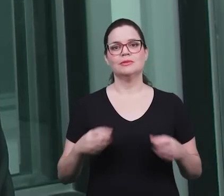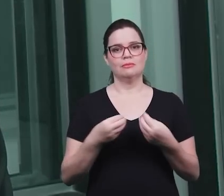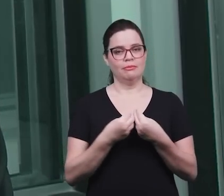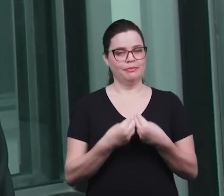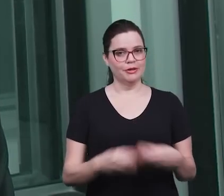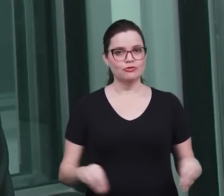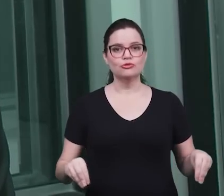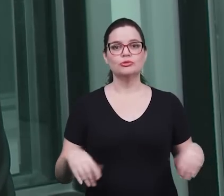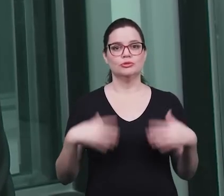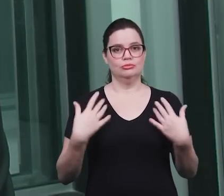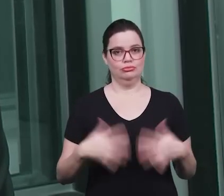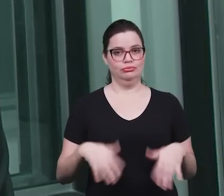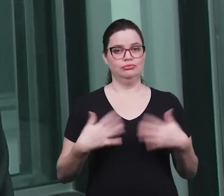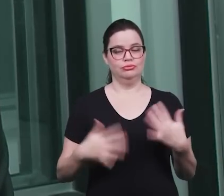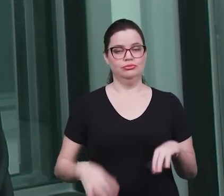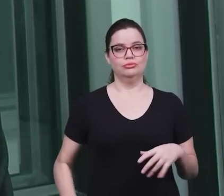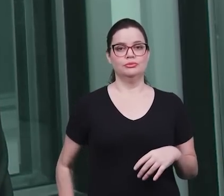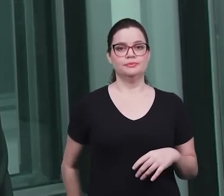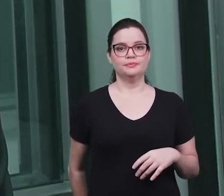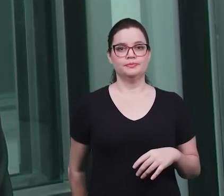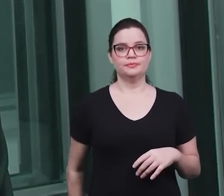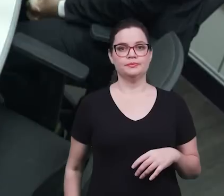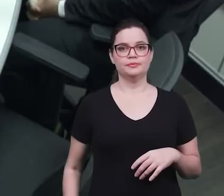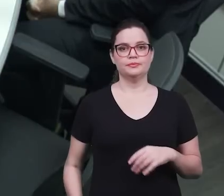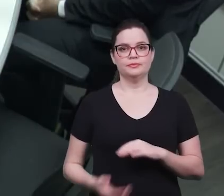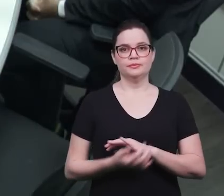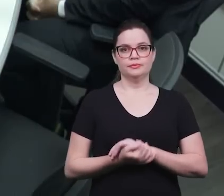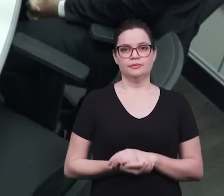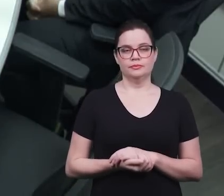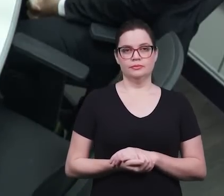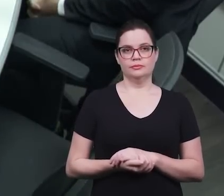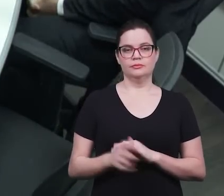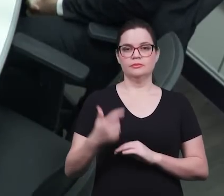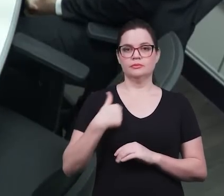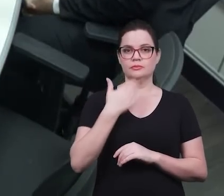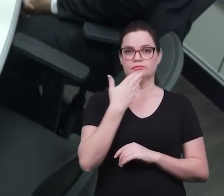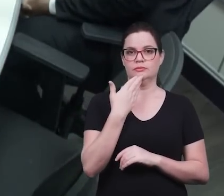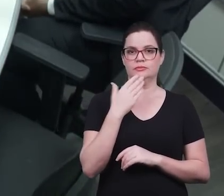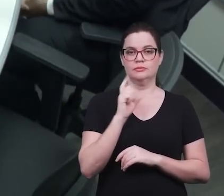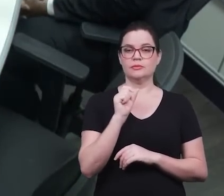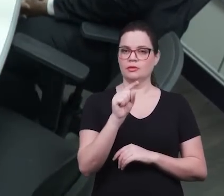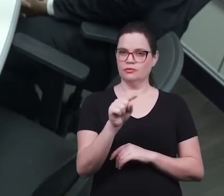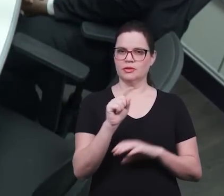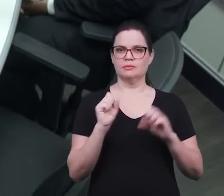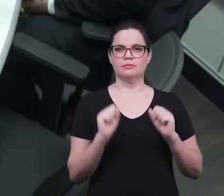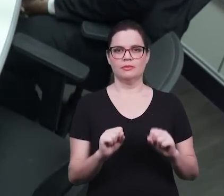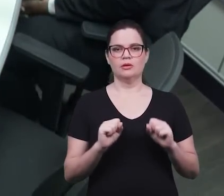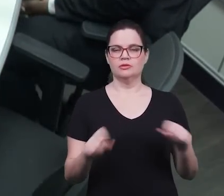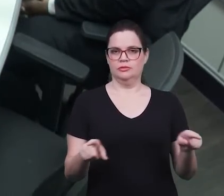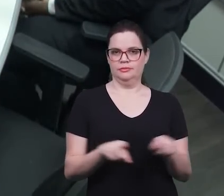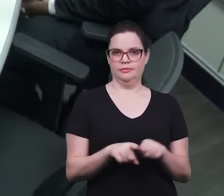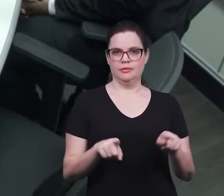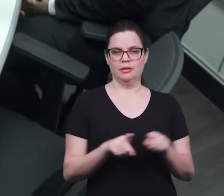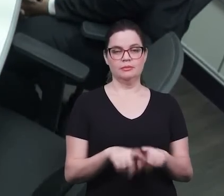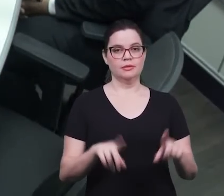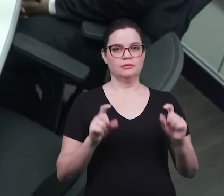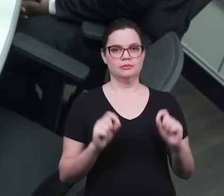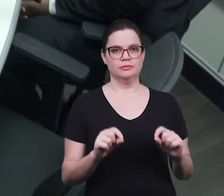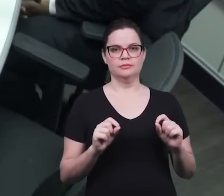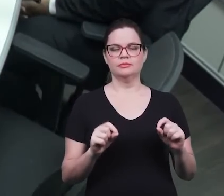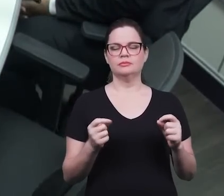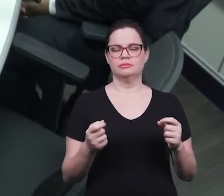gigantesco. Deixa eu te pedir, e você confirma ou corrige,